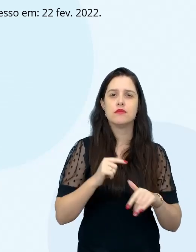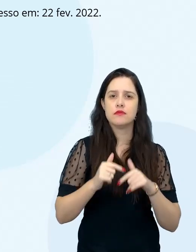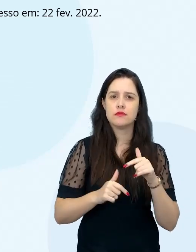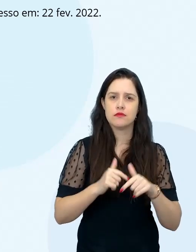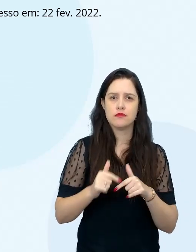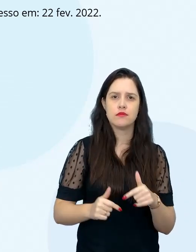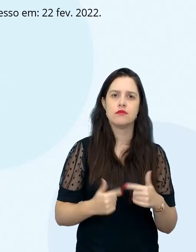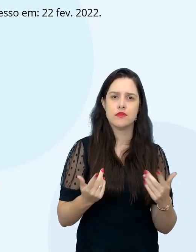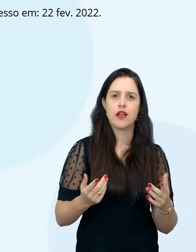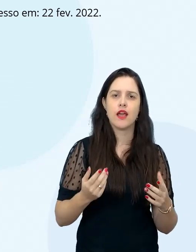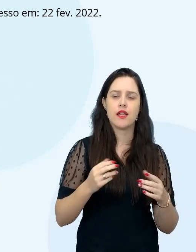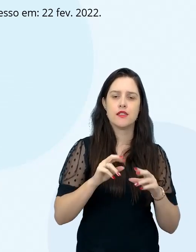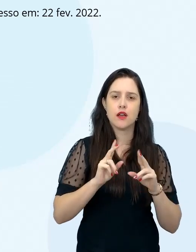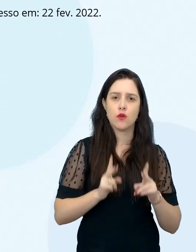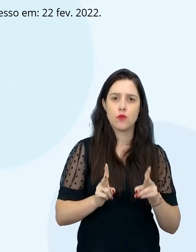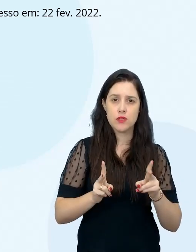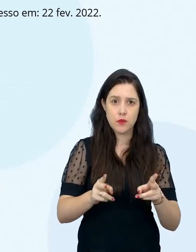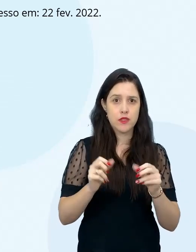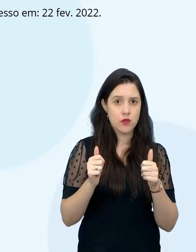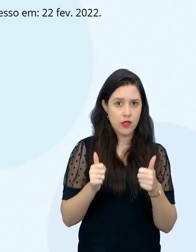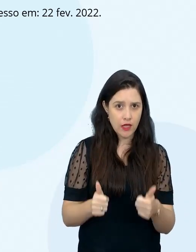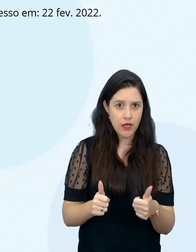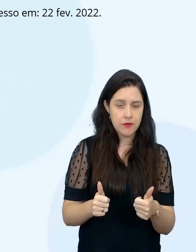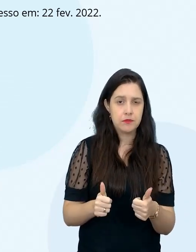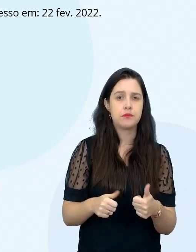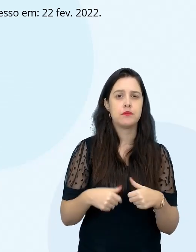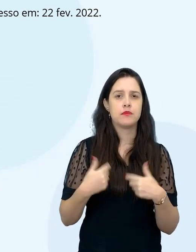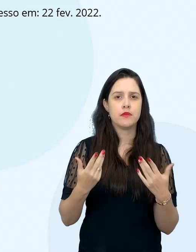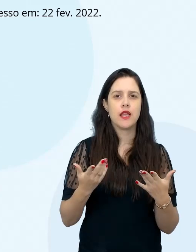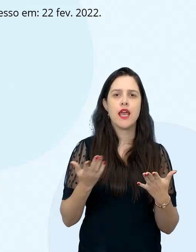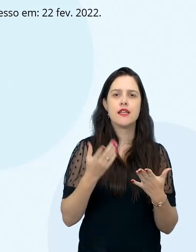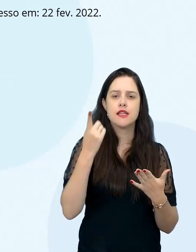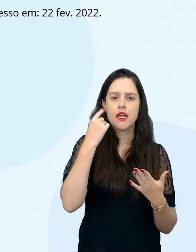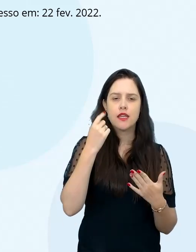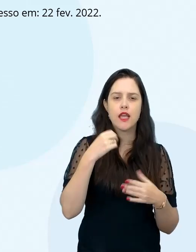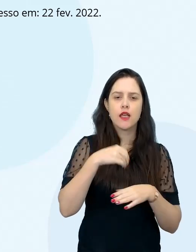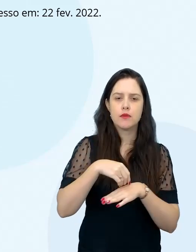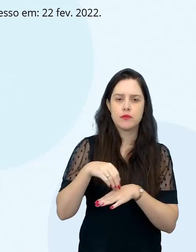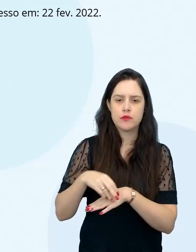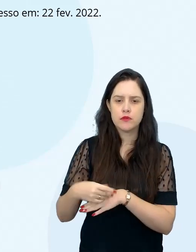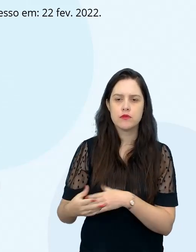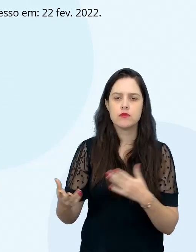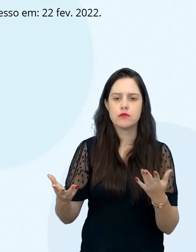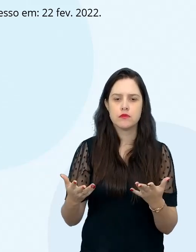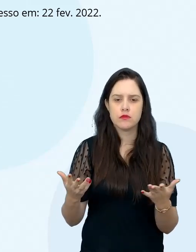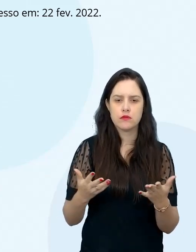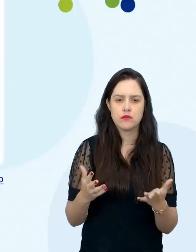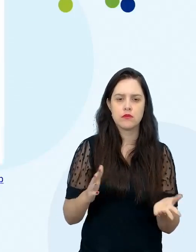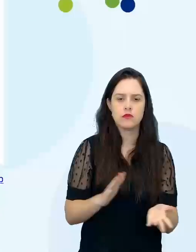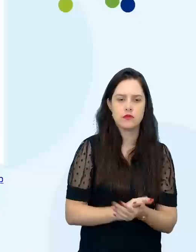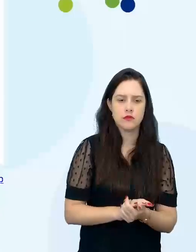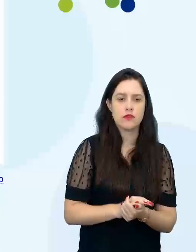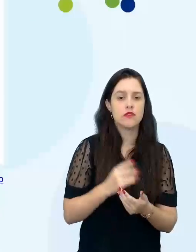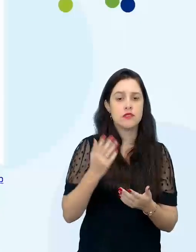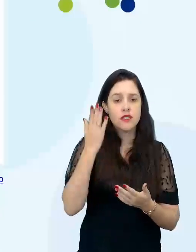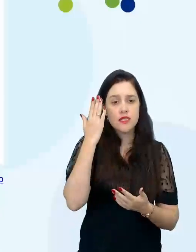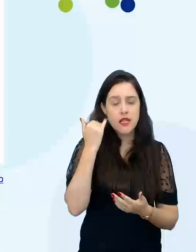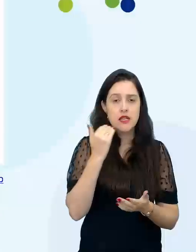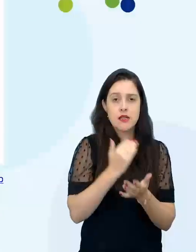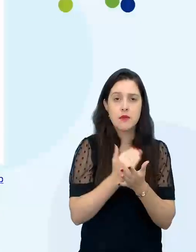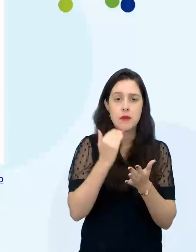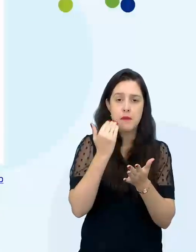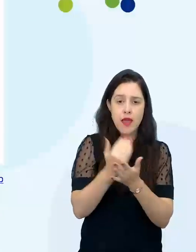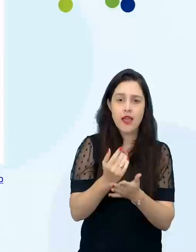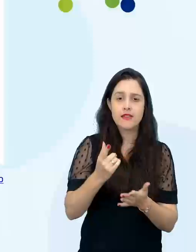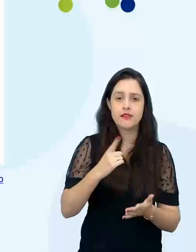essa contextualização, tá bom? Essa é a ideia aí do desdobramento. Aqui, quem quiser saber um pouquinho mais, né, a gente